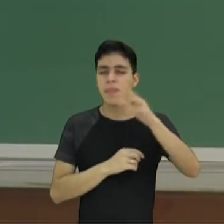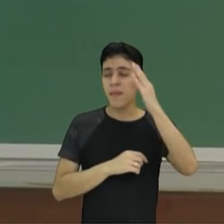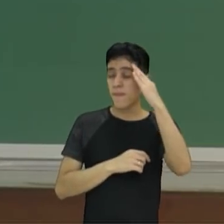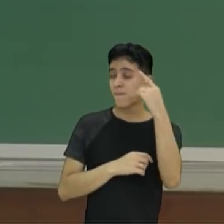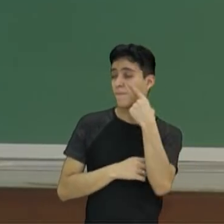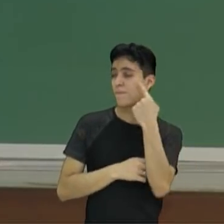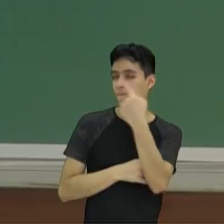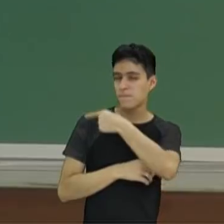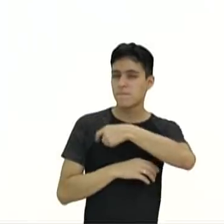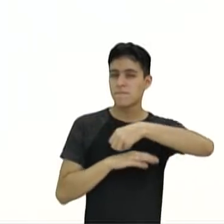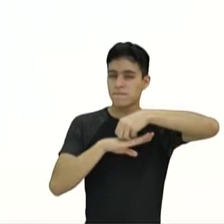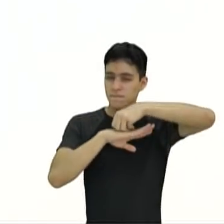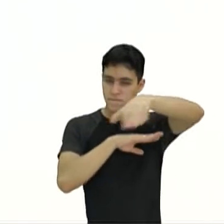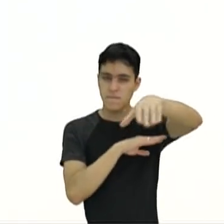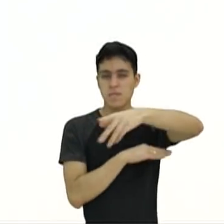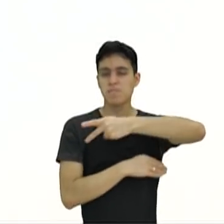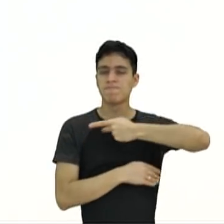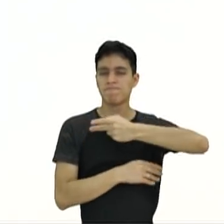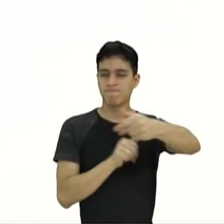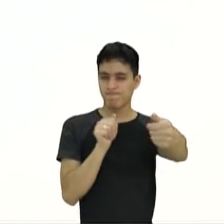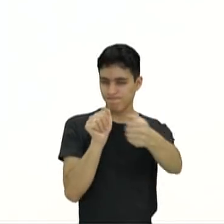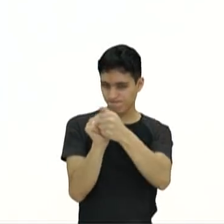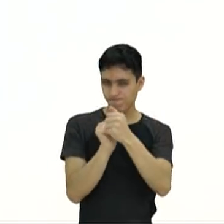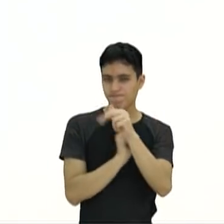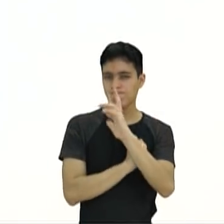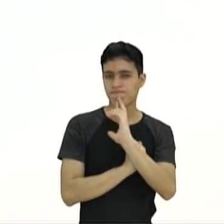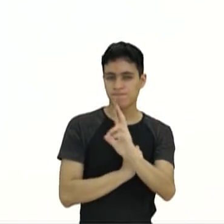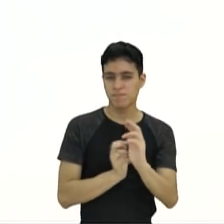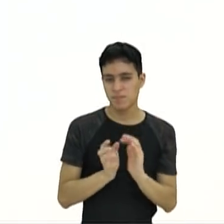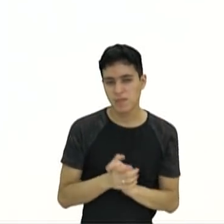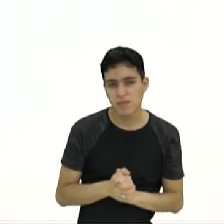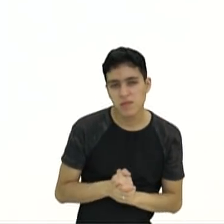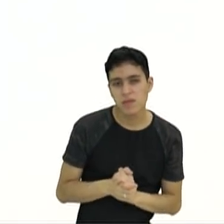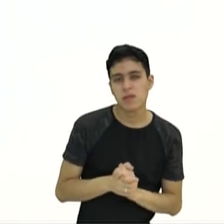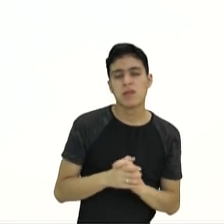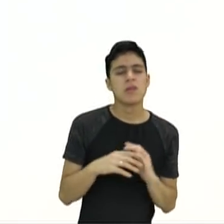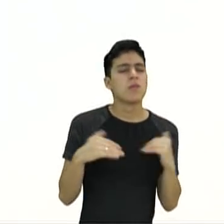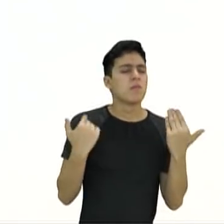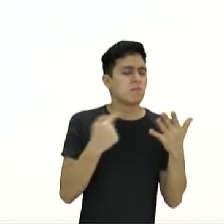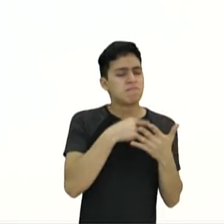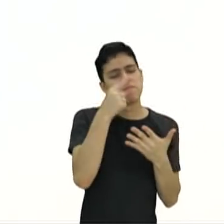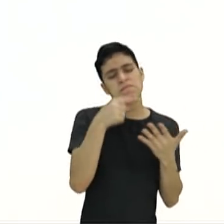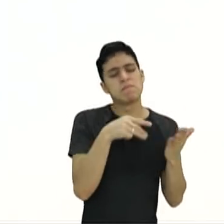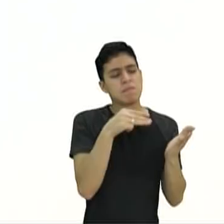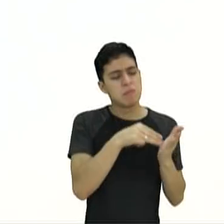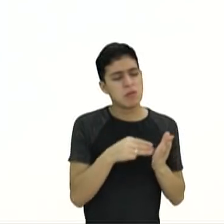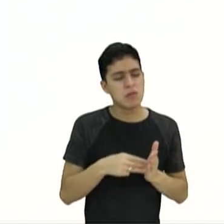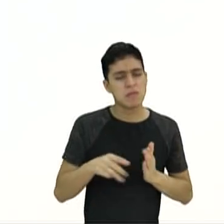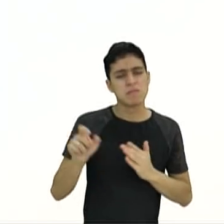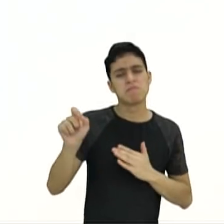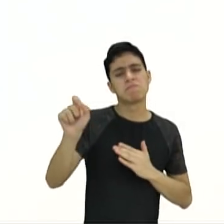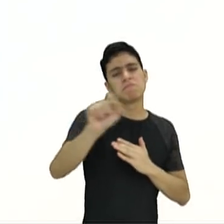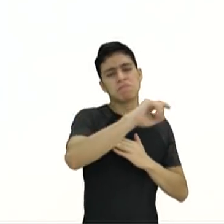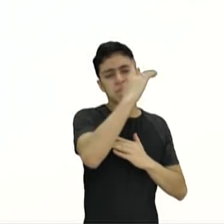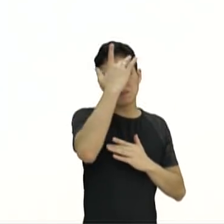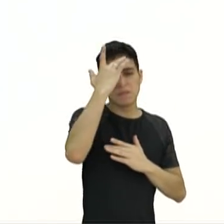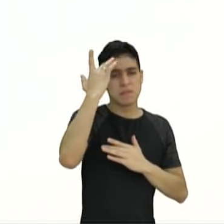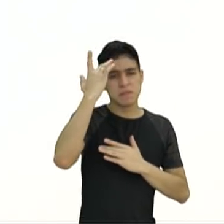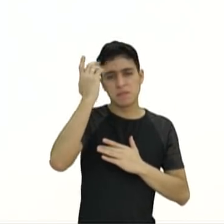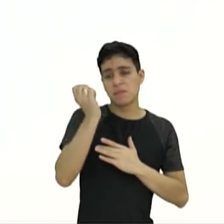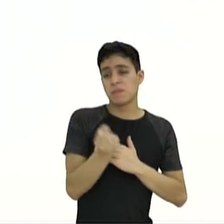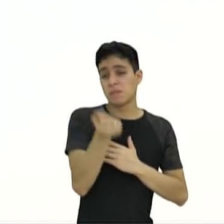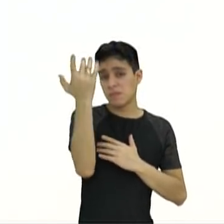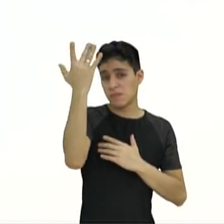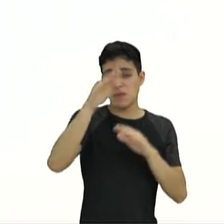essa nós respondemos juntos, então preste atenção. Quais são os possíveis motivos das pessoas